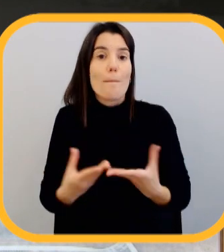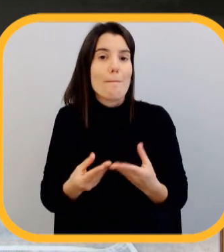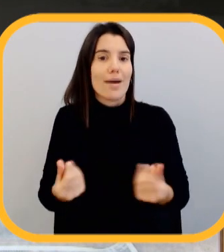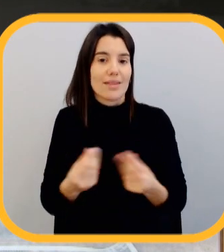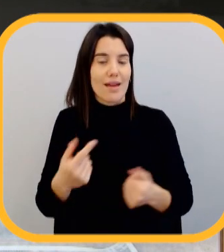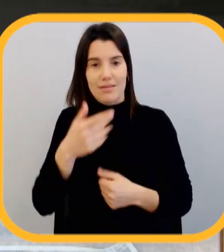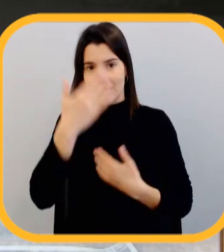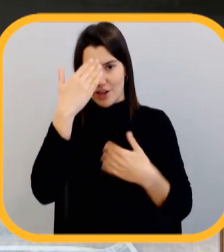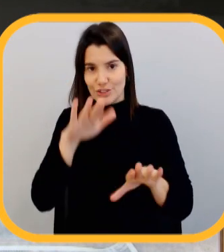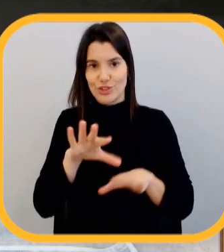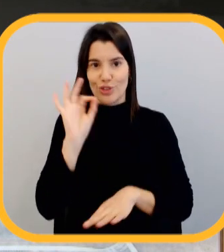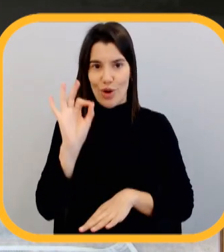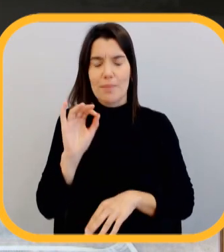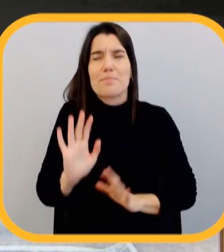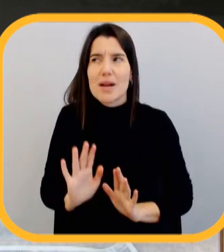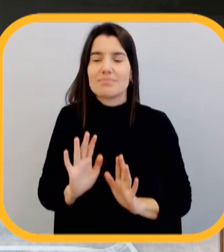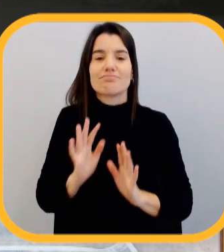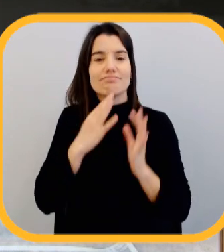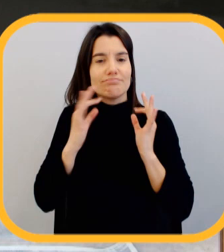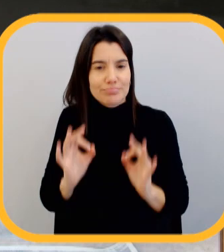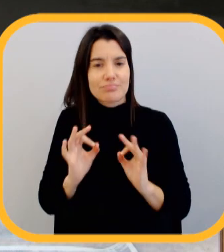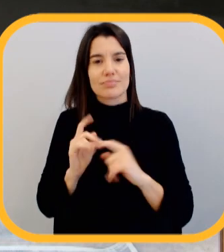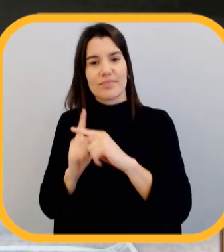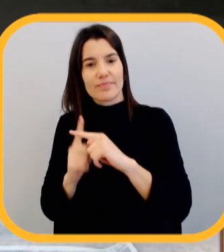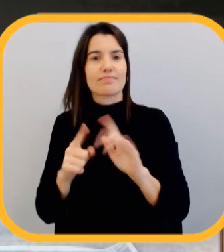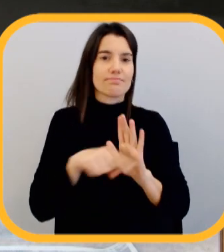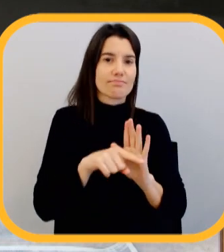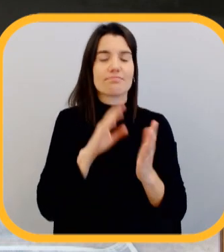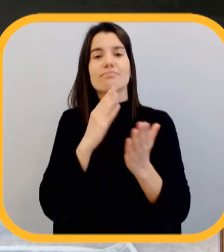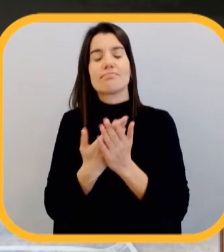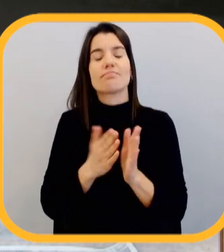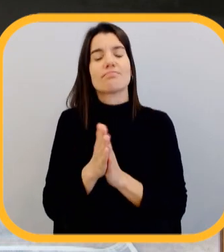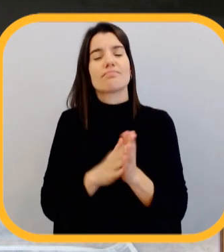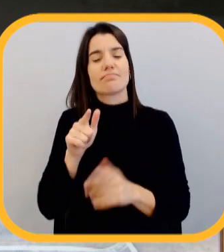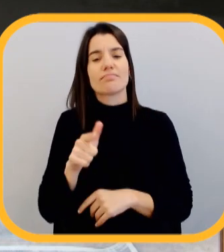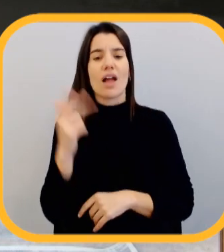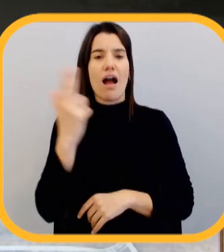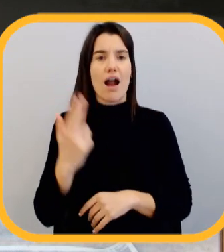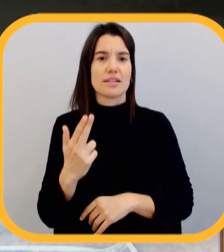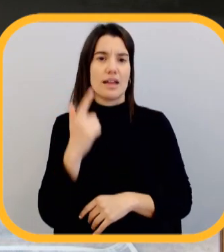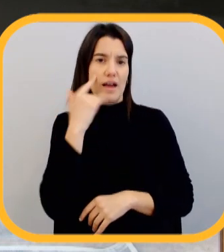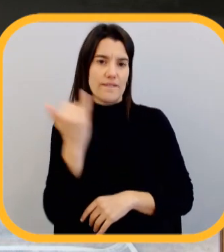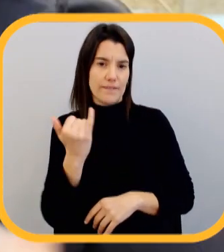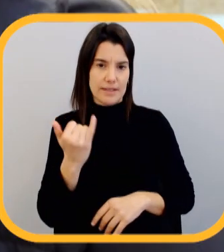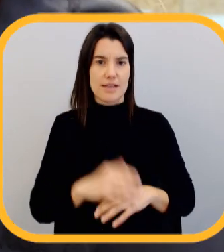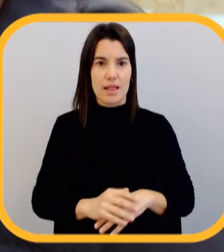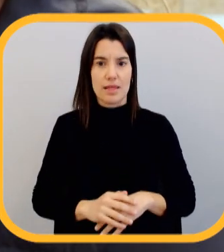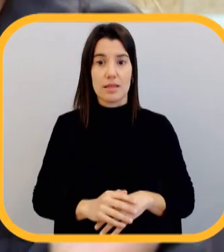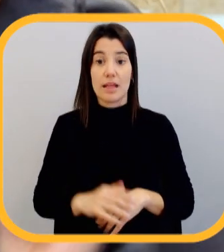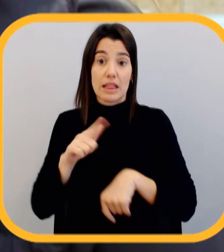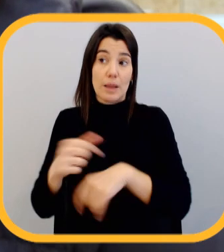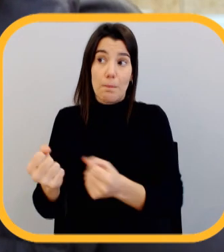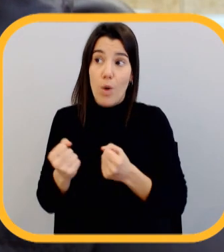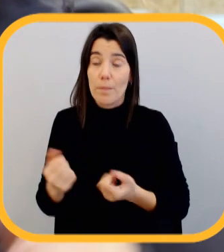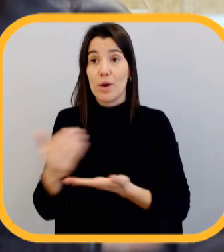pelo tipo de material desejado. Mas que tipo de vantagens e desvantagens existem no uso da arte artificial? Poupa tempo,